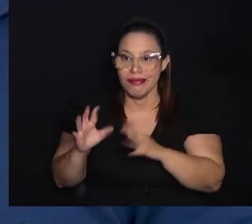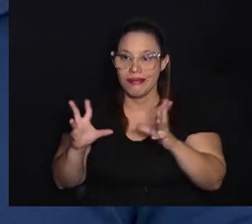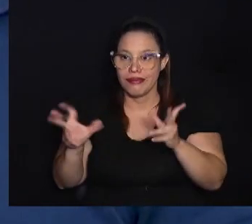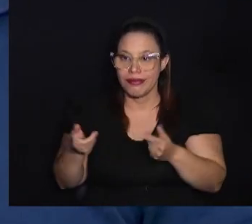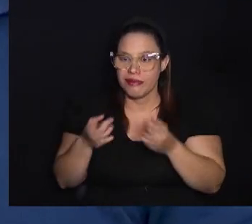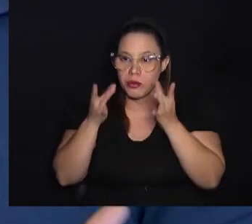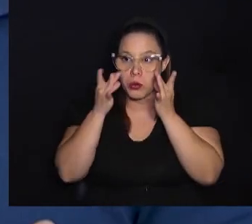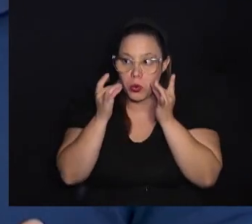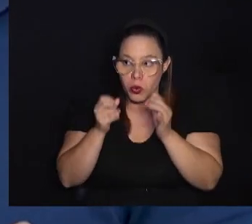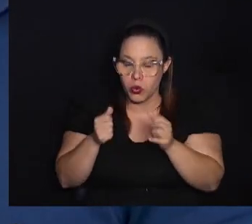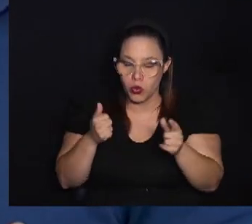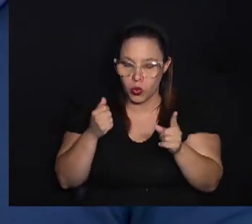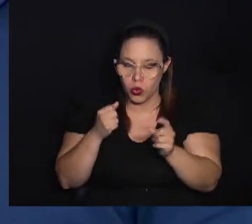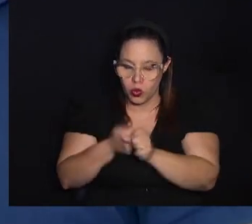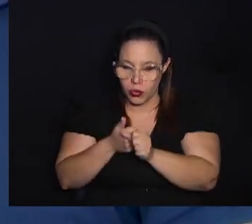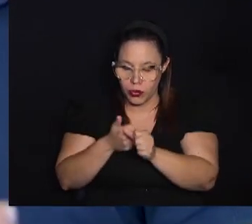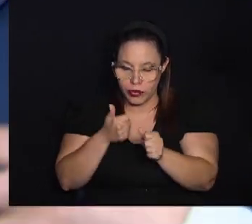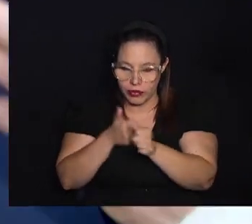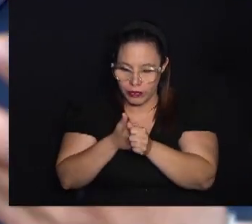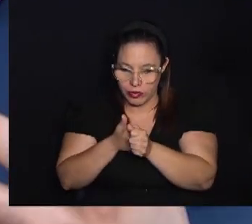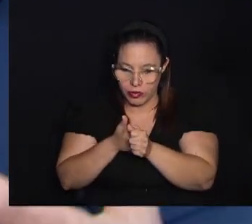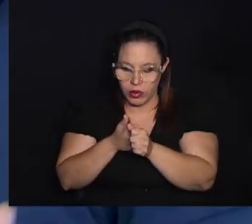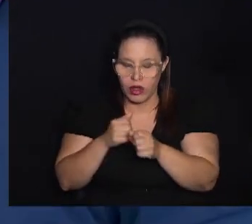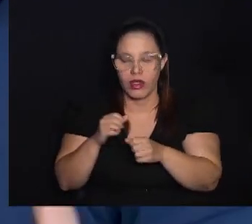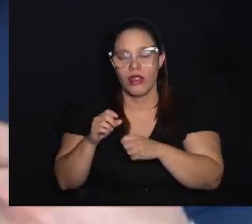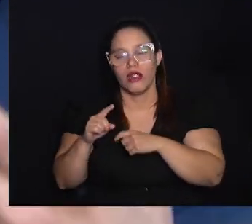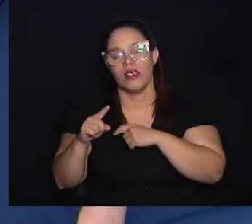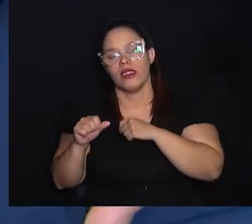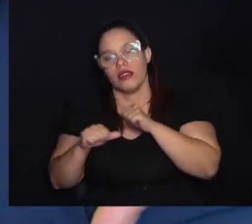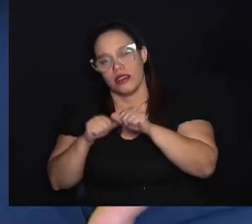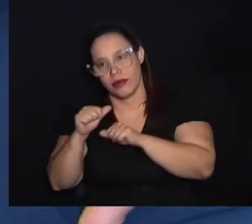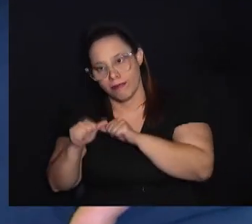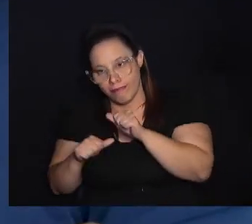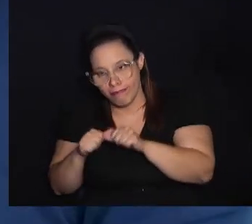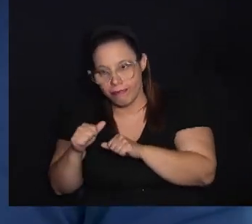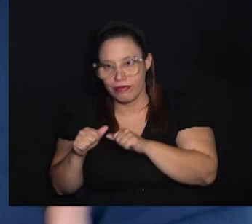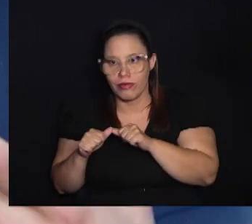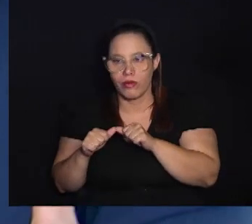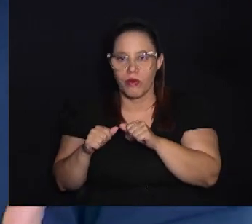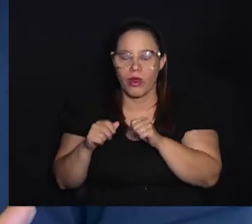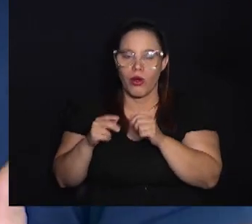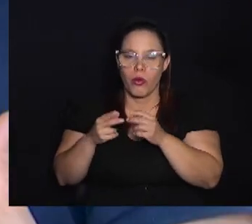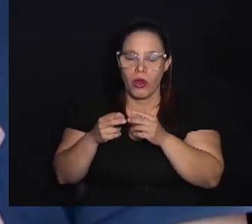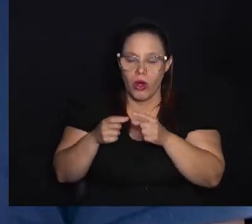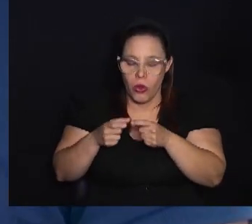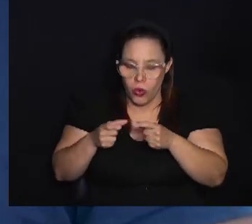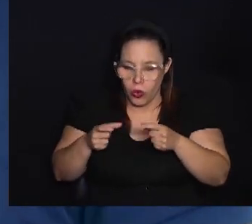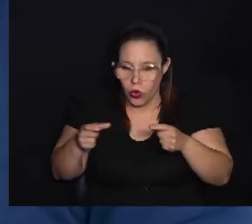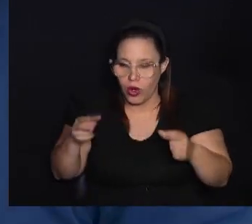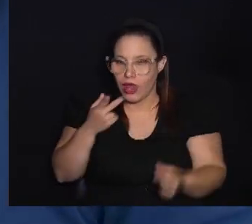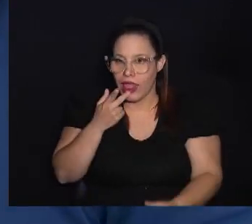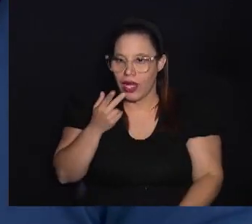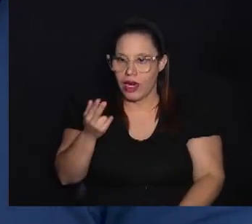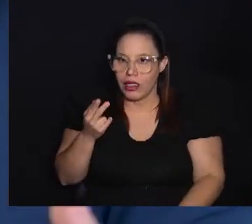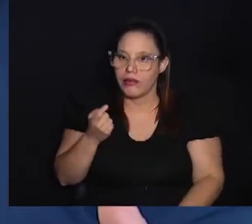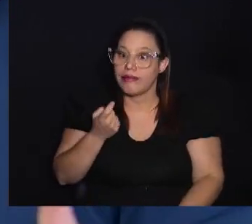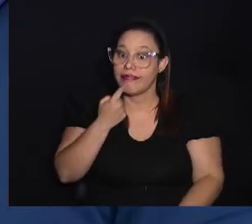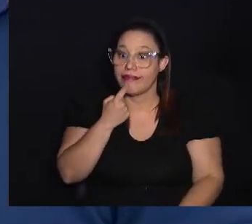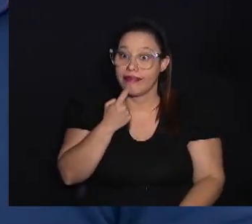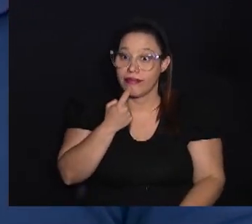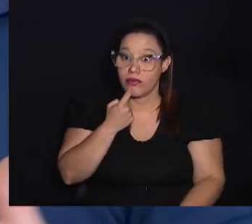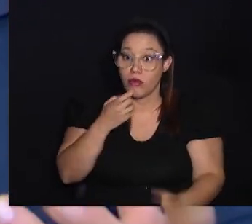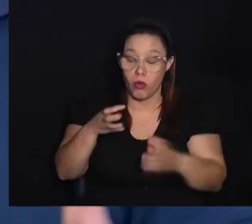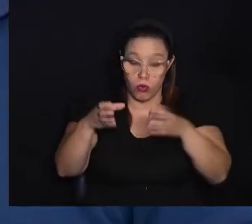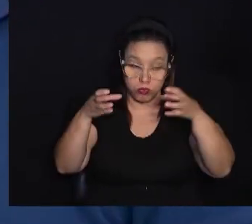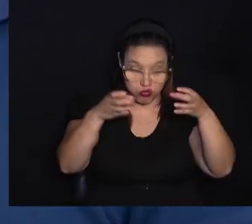se encontra e a gente troca, aí existe uma evolução da linguagem, né? Isso falando em Campinas, que é um